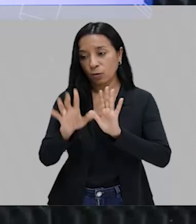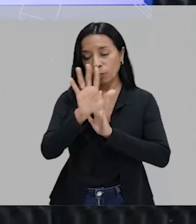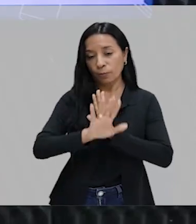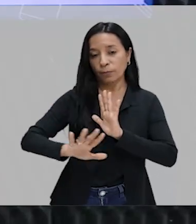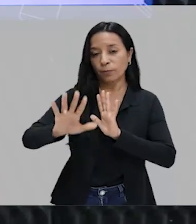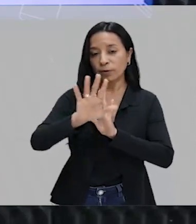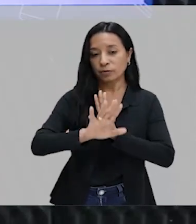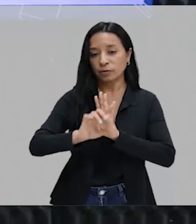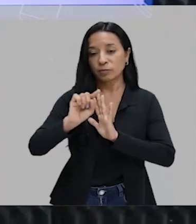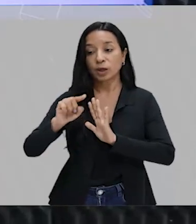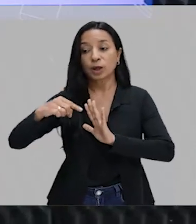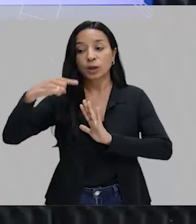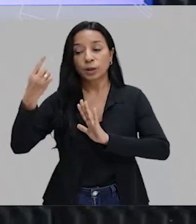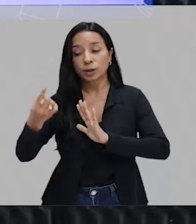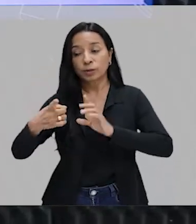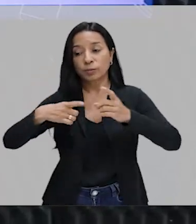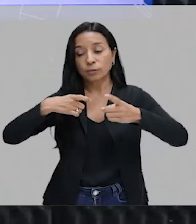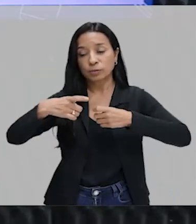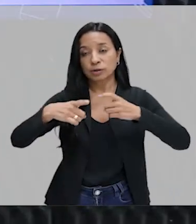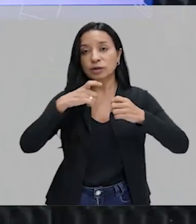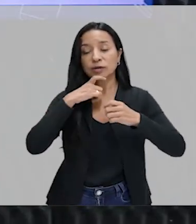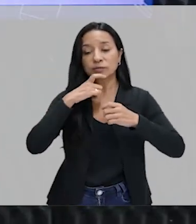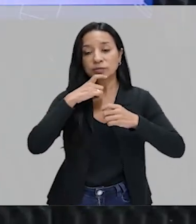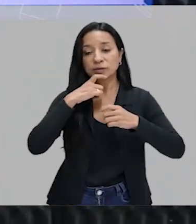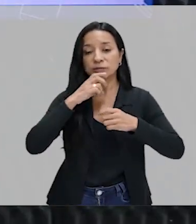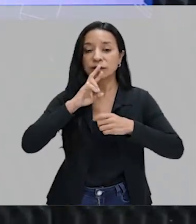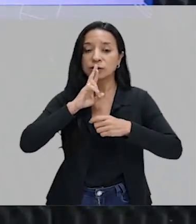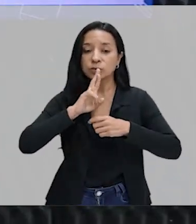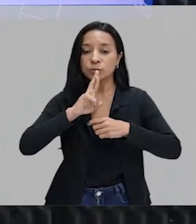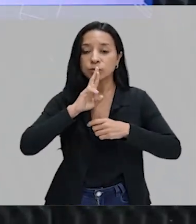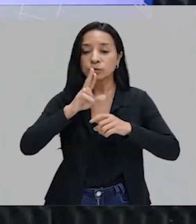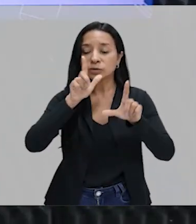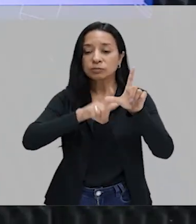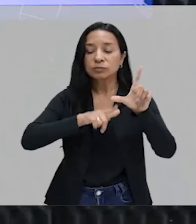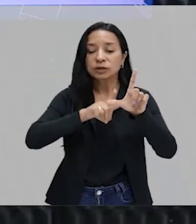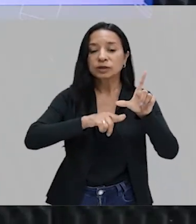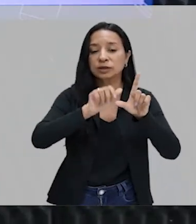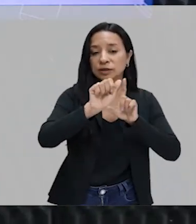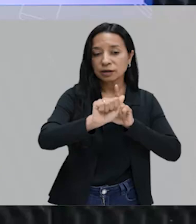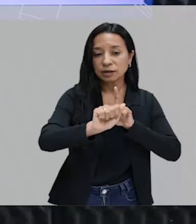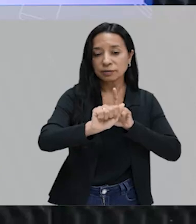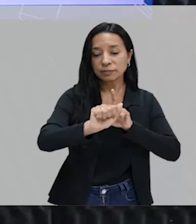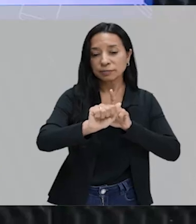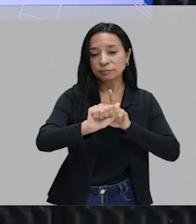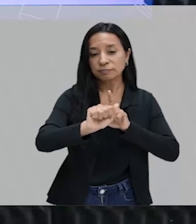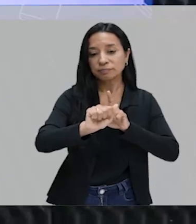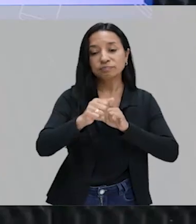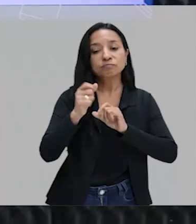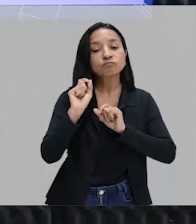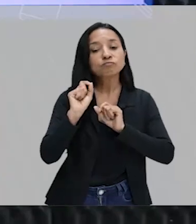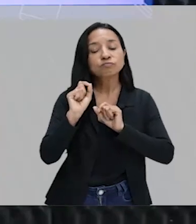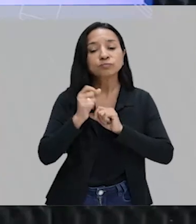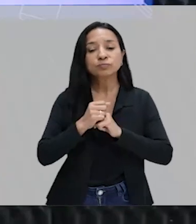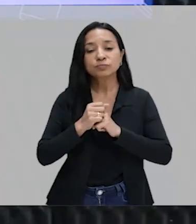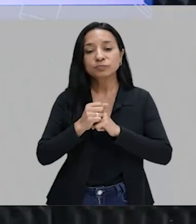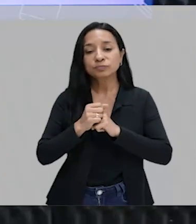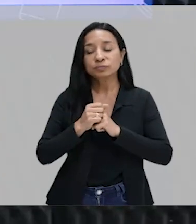panorama pós-Guerra Fria. Resposta, letra A. O aumento de conflitos